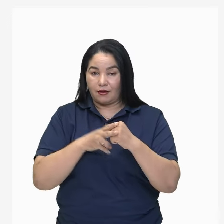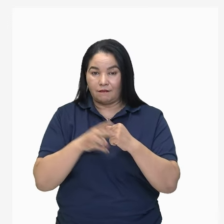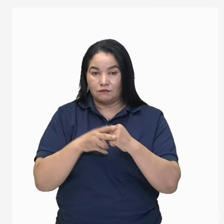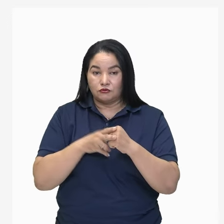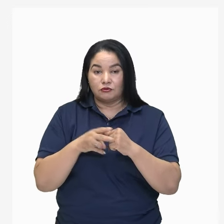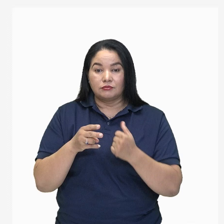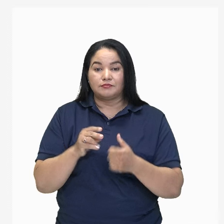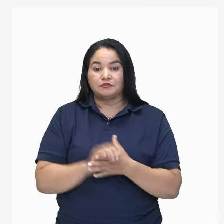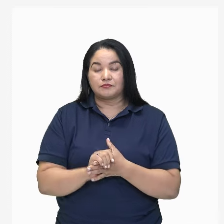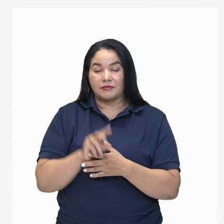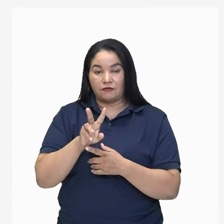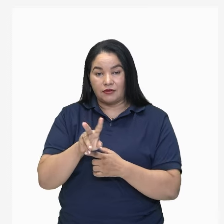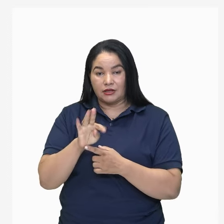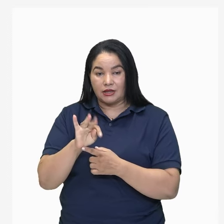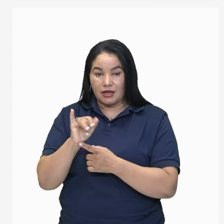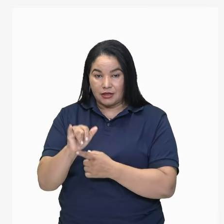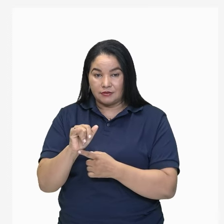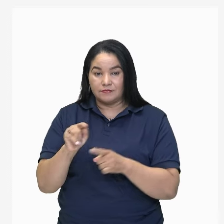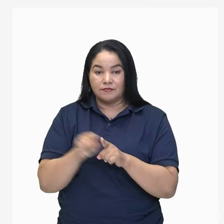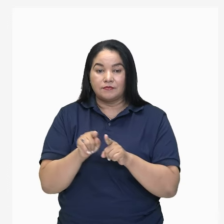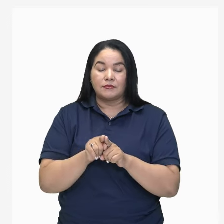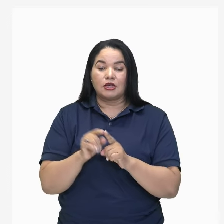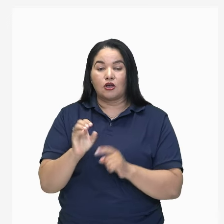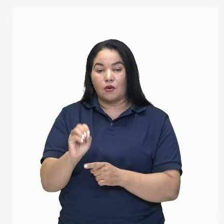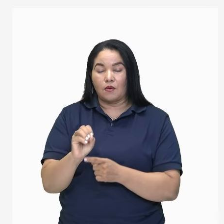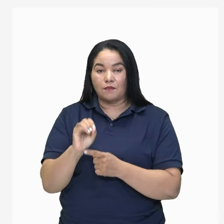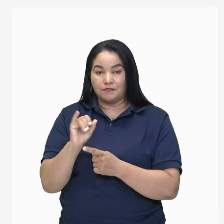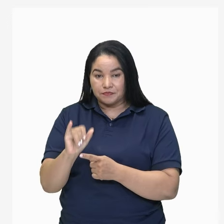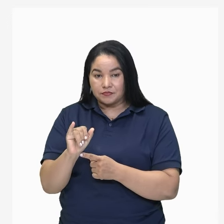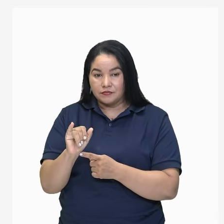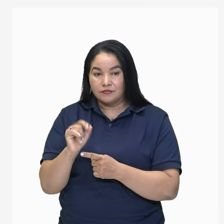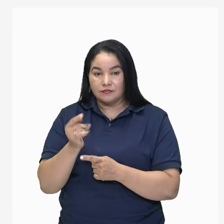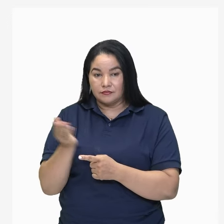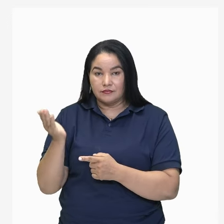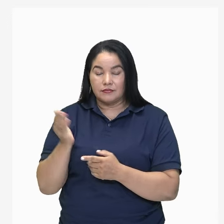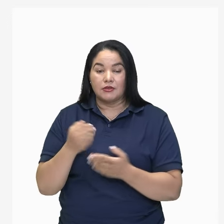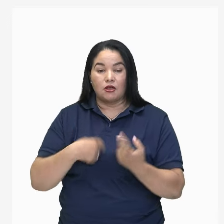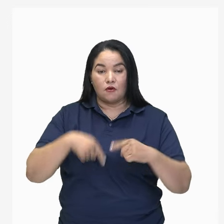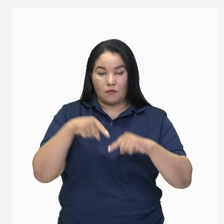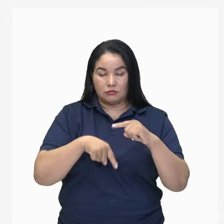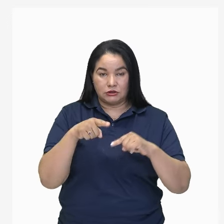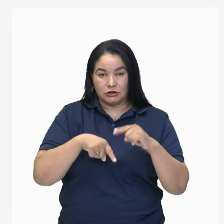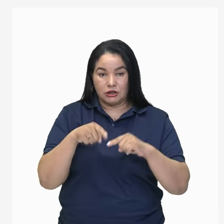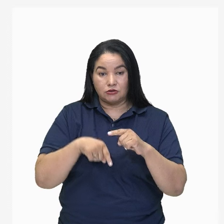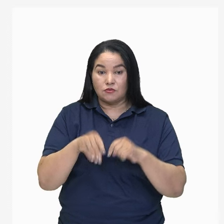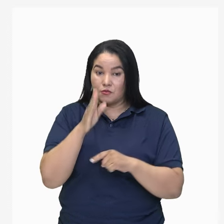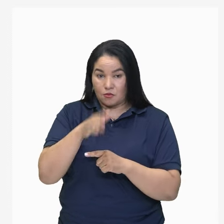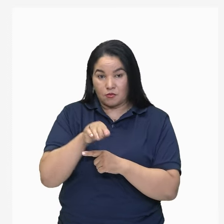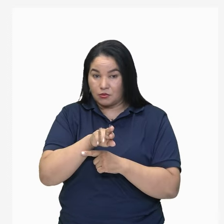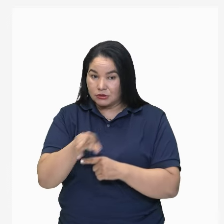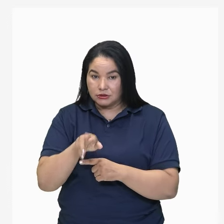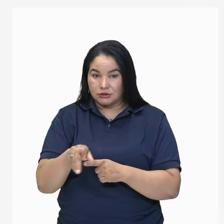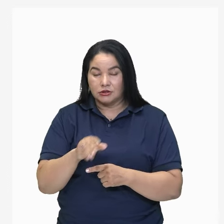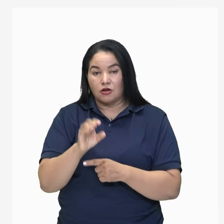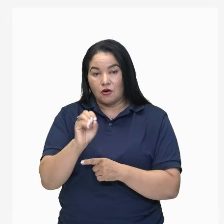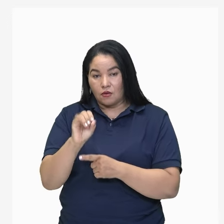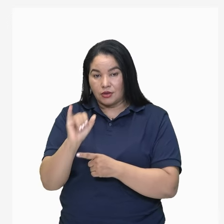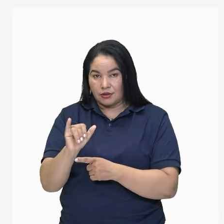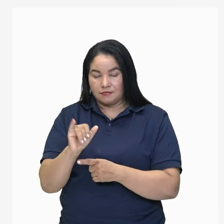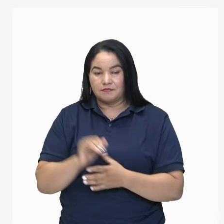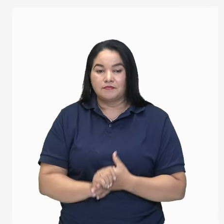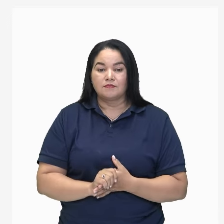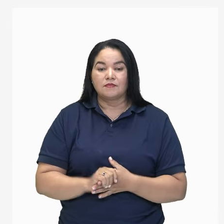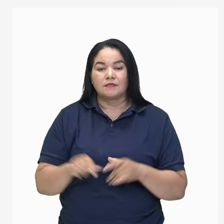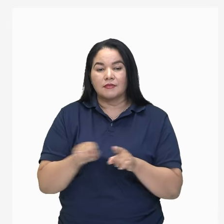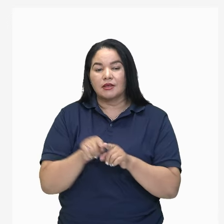indireto recebe o nome de objeto indireto, tá? E aí, objeto indireto, sigla OI, é justamente